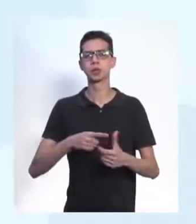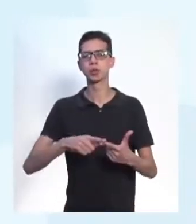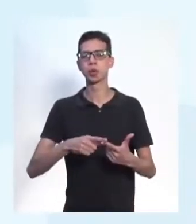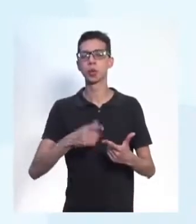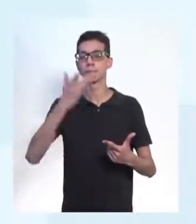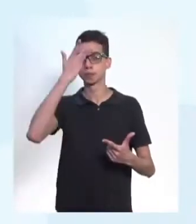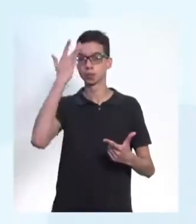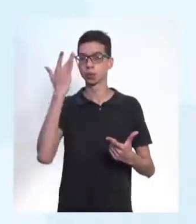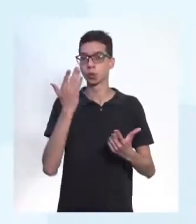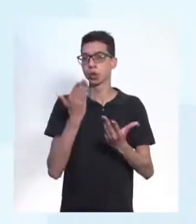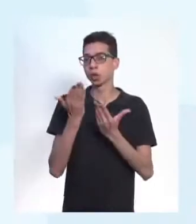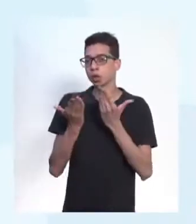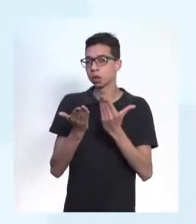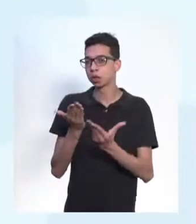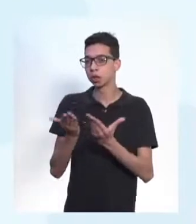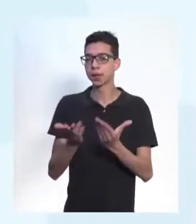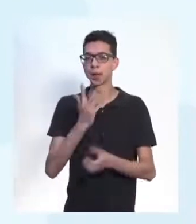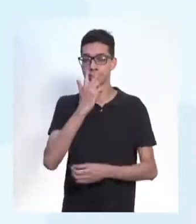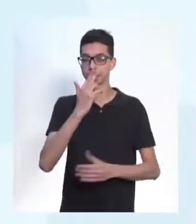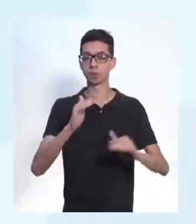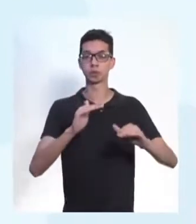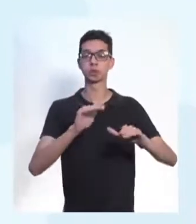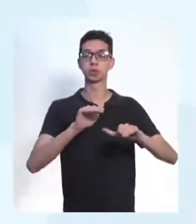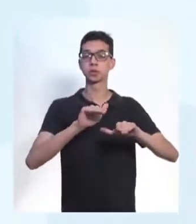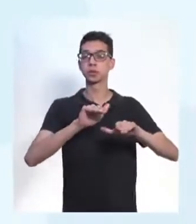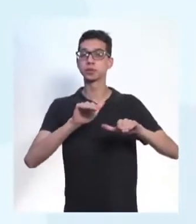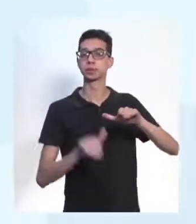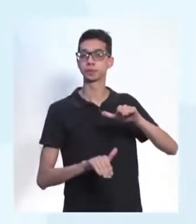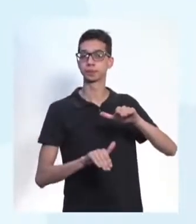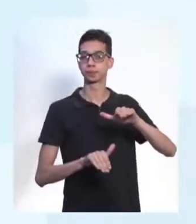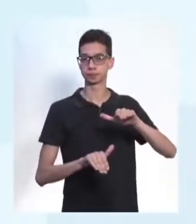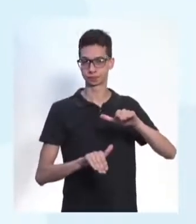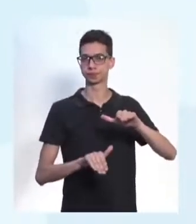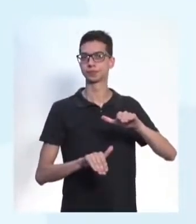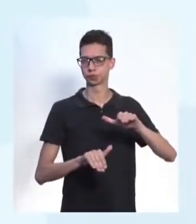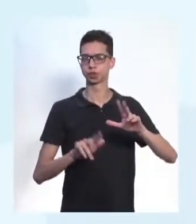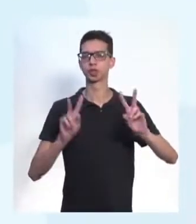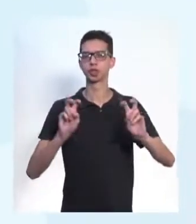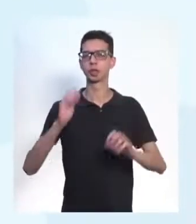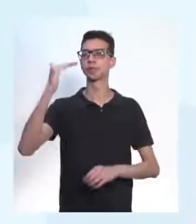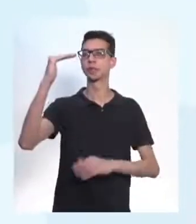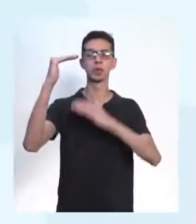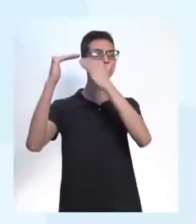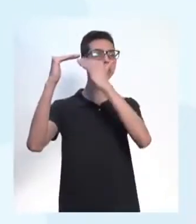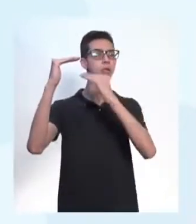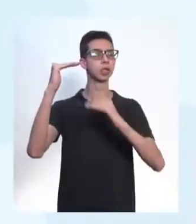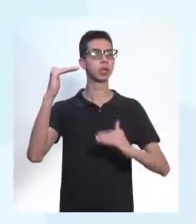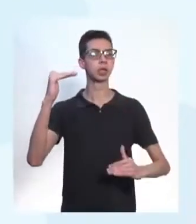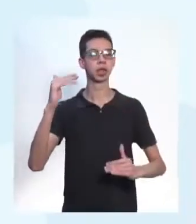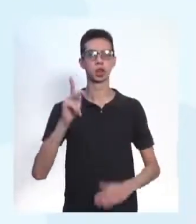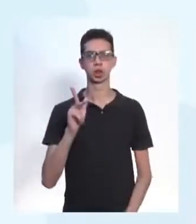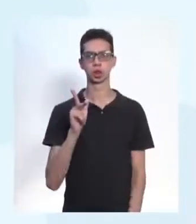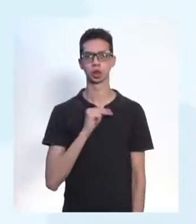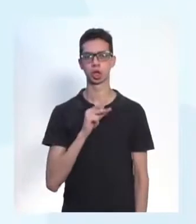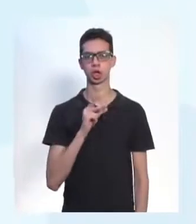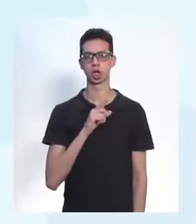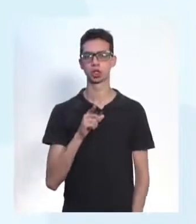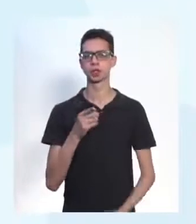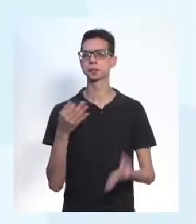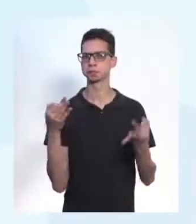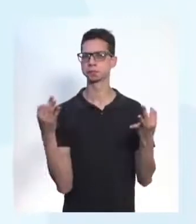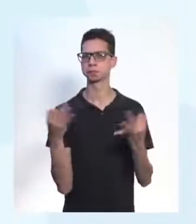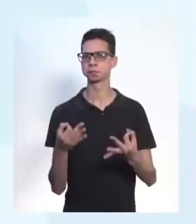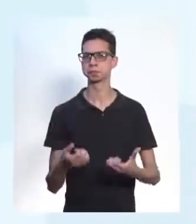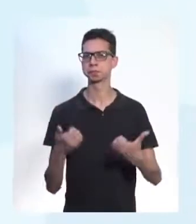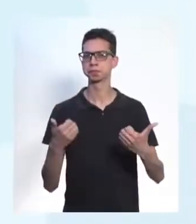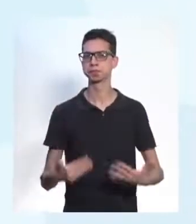subordinado, inferiorizado de acordo com a hierarquia. Nossa, aí foi bem fundo na